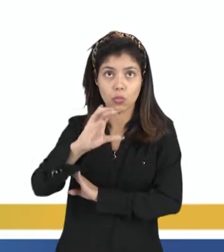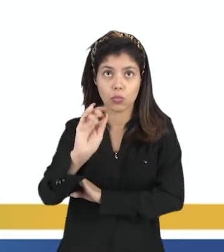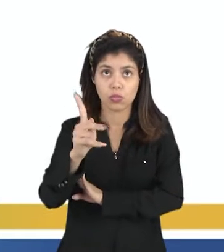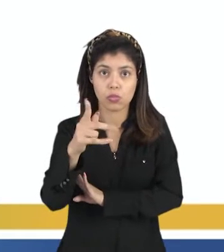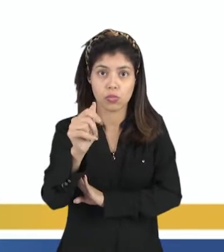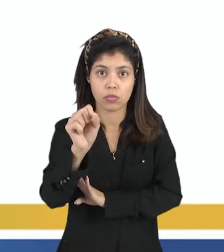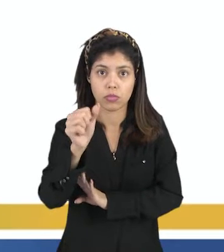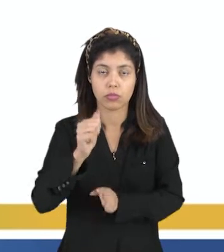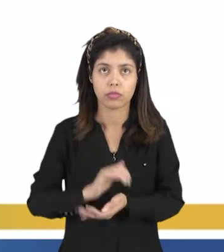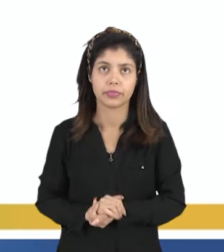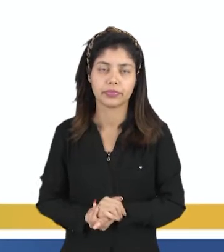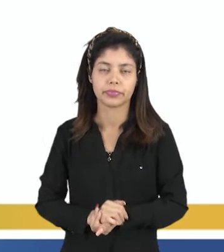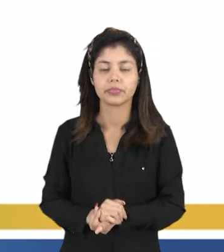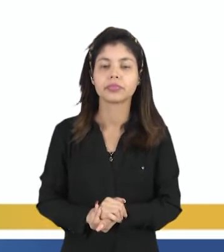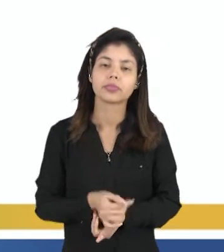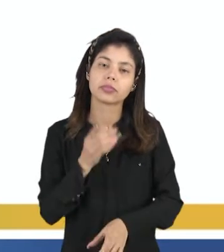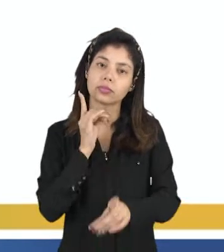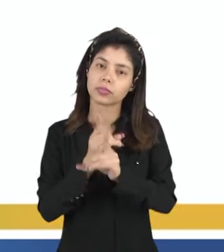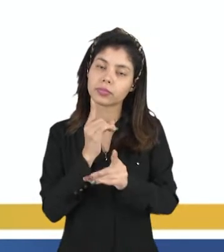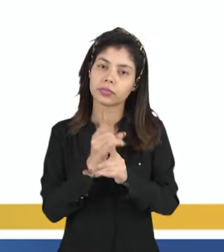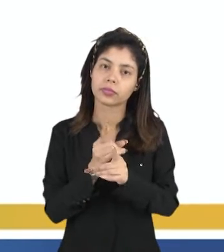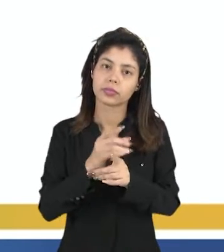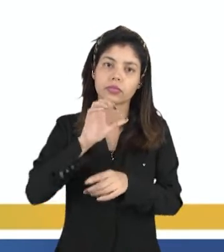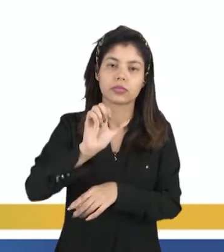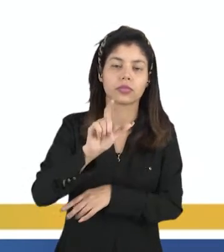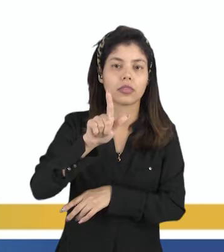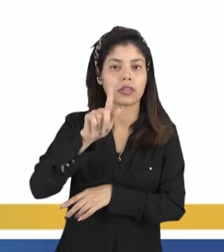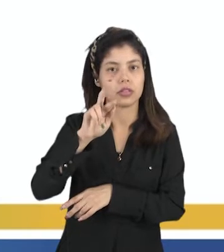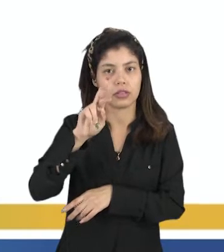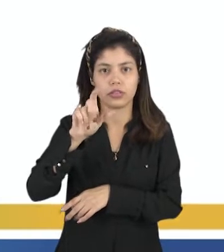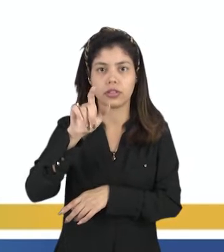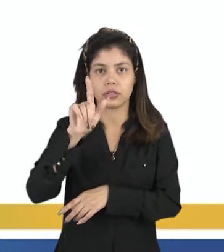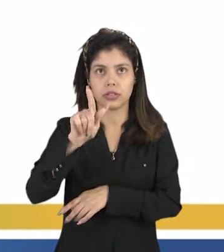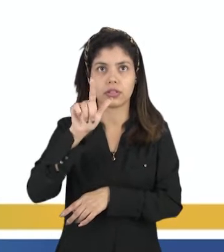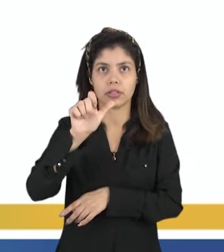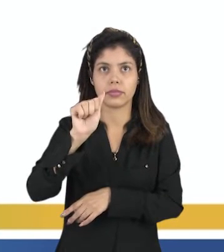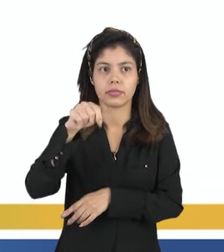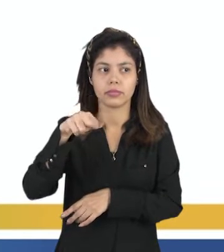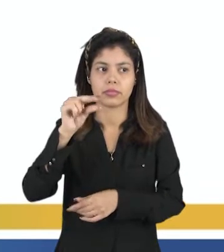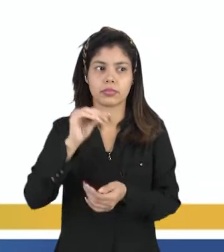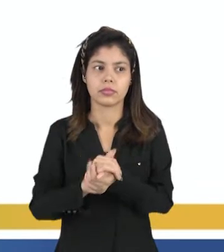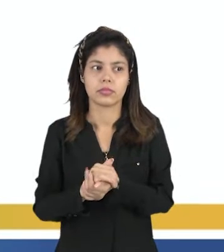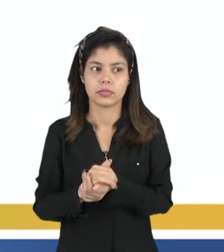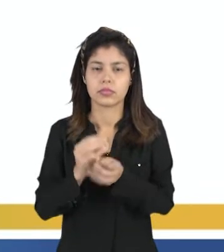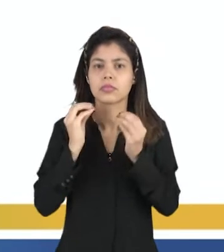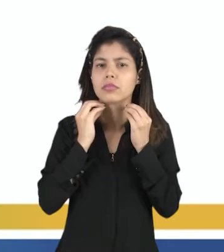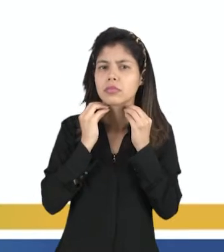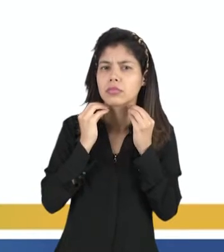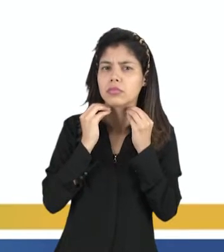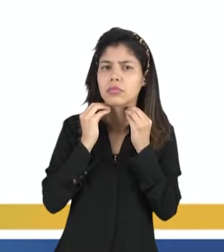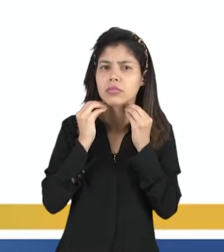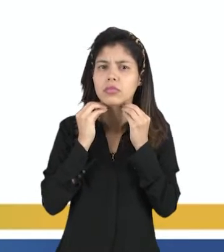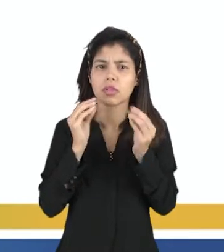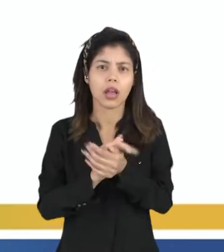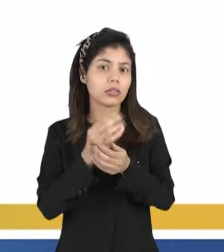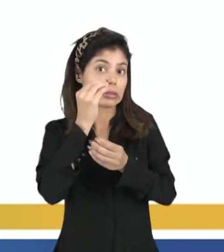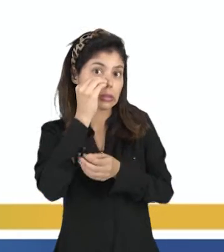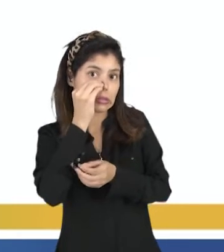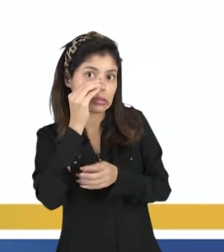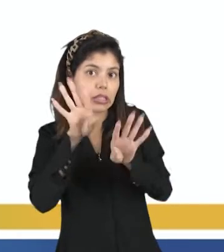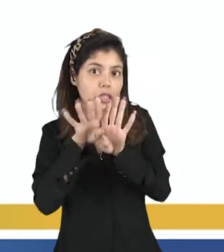elas encontram glândulas dentro dessas conchas, que são responsáveis pela produção desse